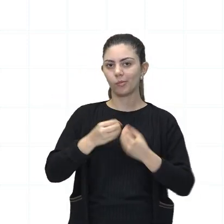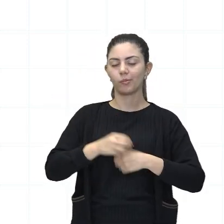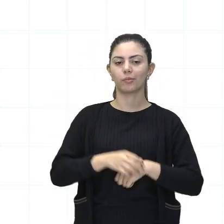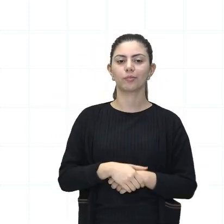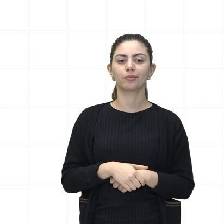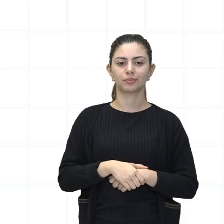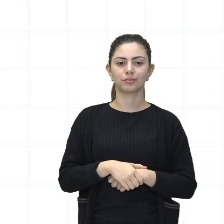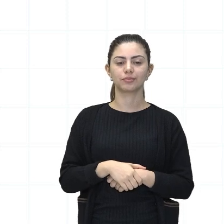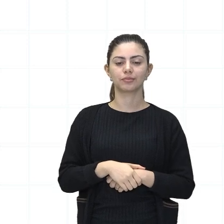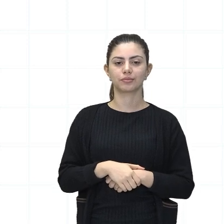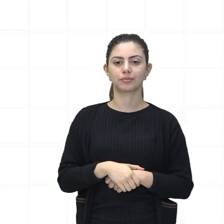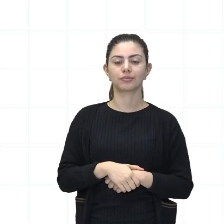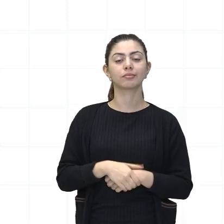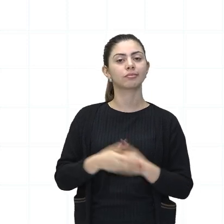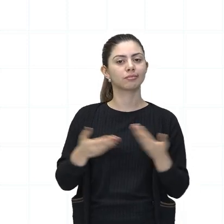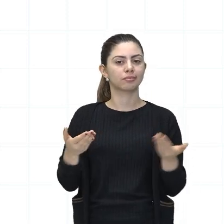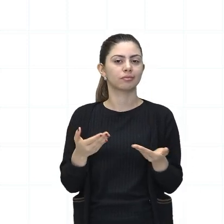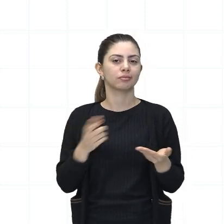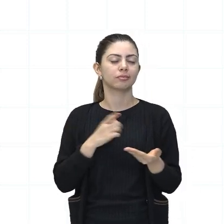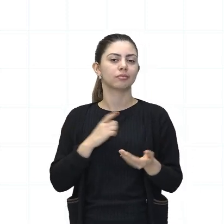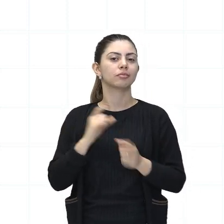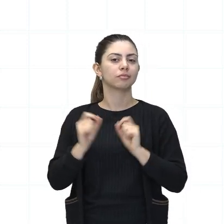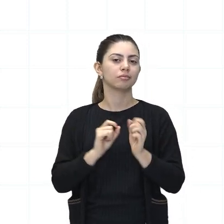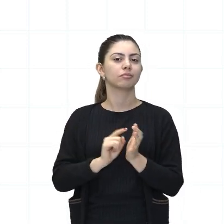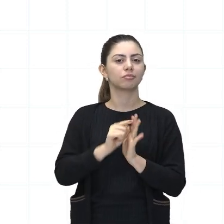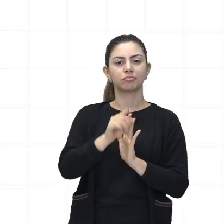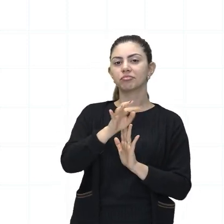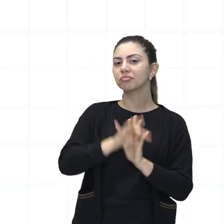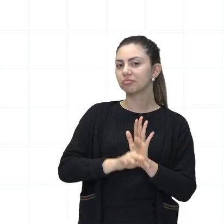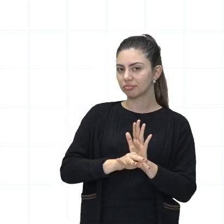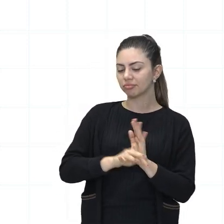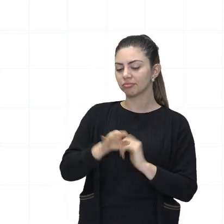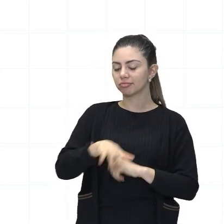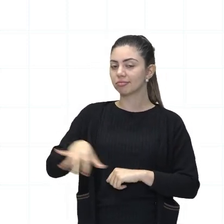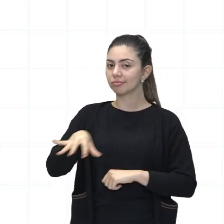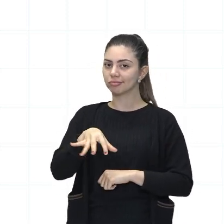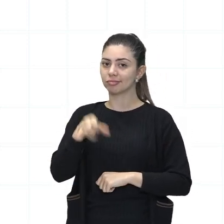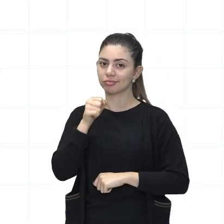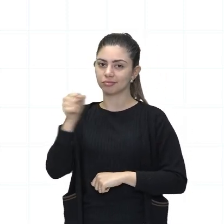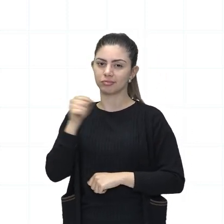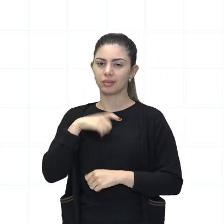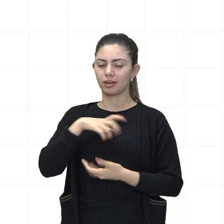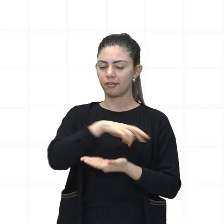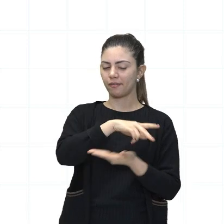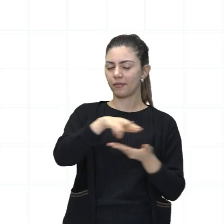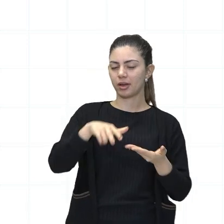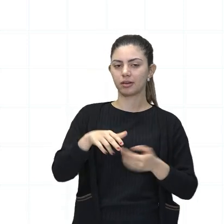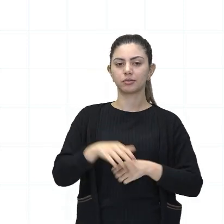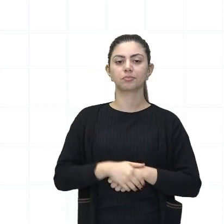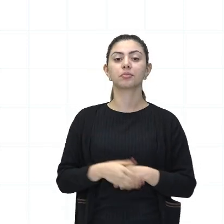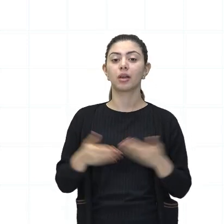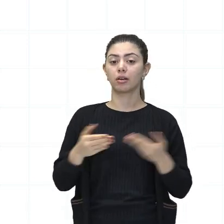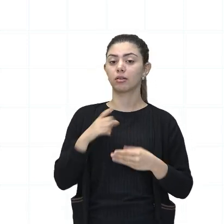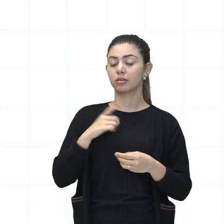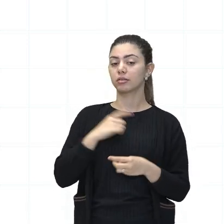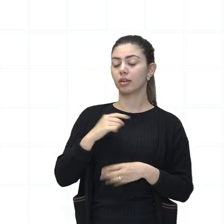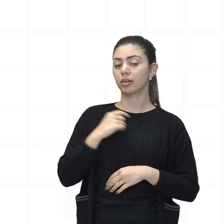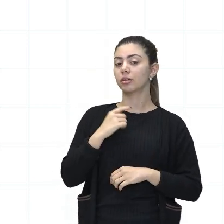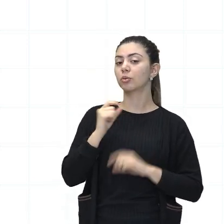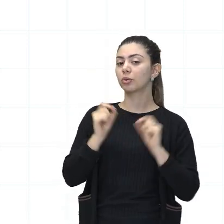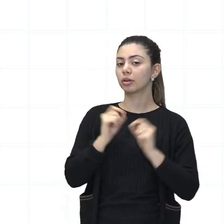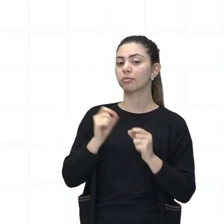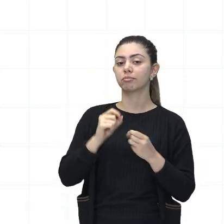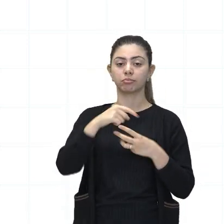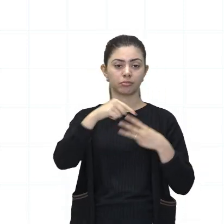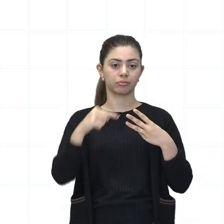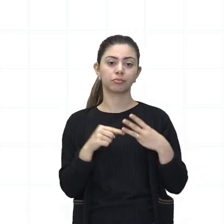Conhecer um pouco mais a respeito destes gêneros jornalísticos. Então, nós temos 3 aqui que a gente vai ver com calma